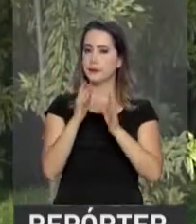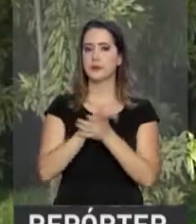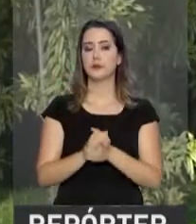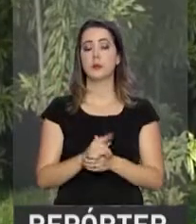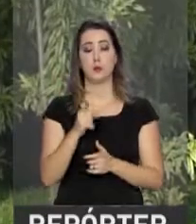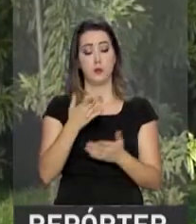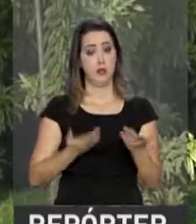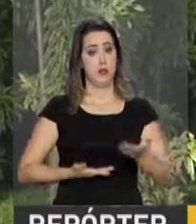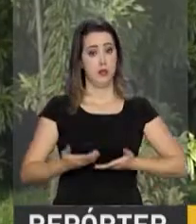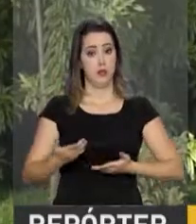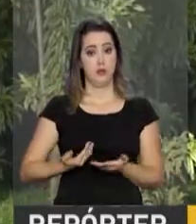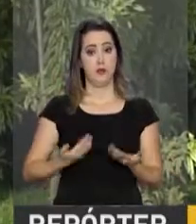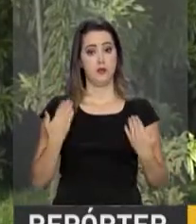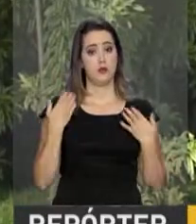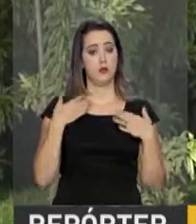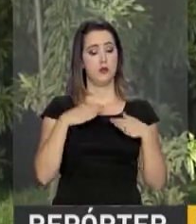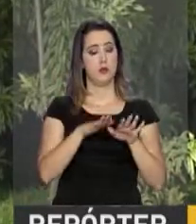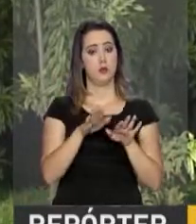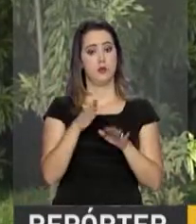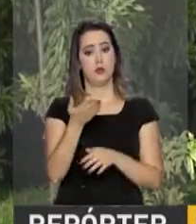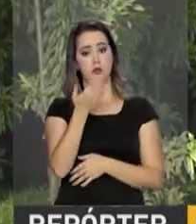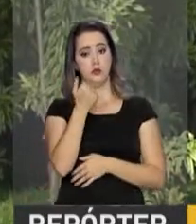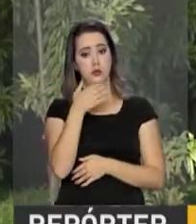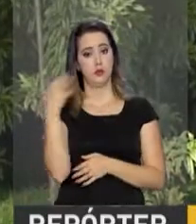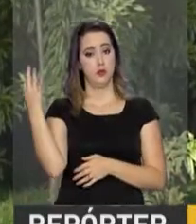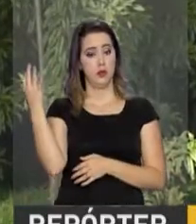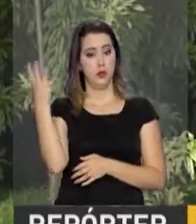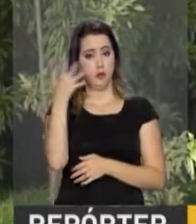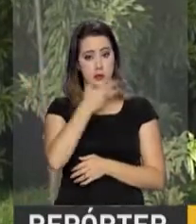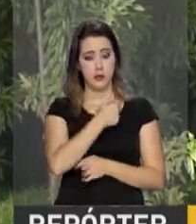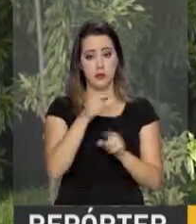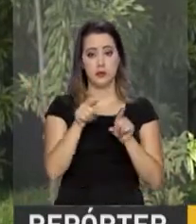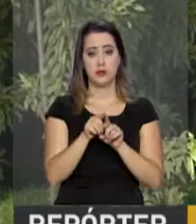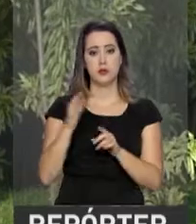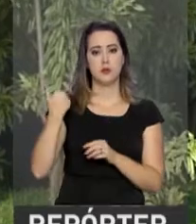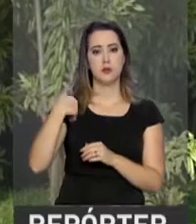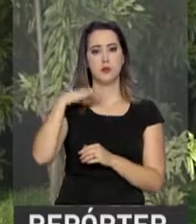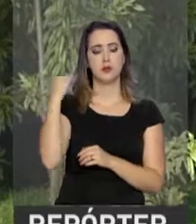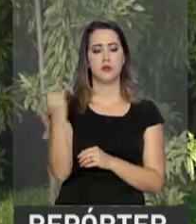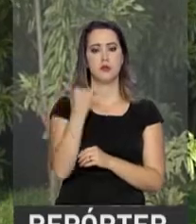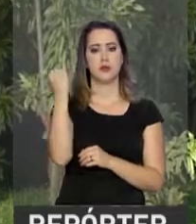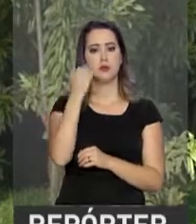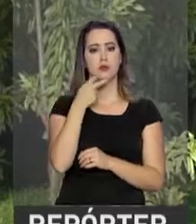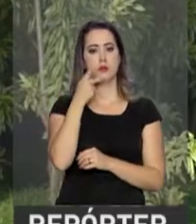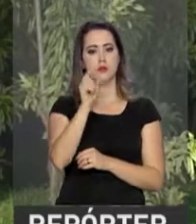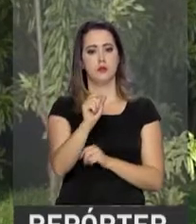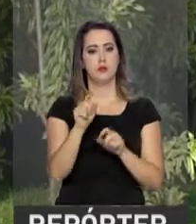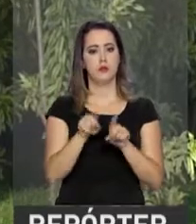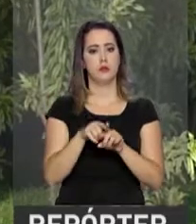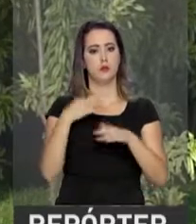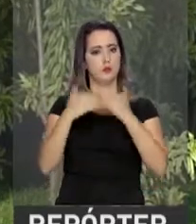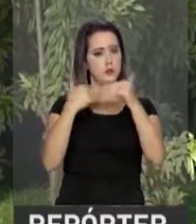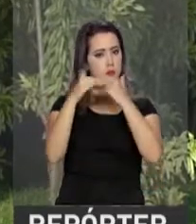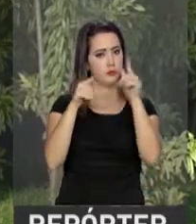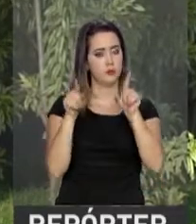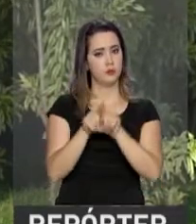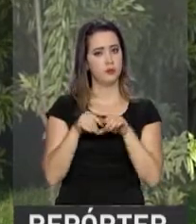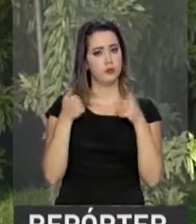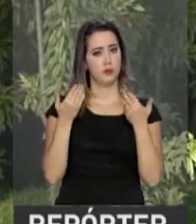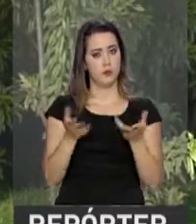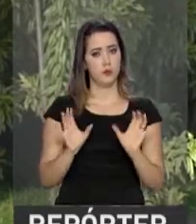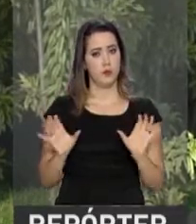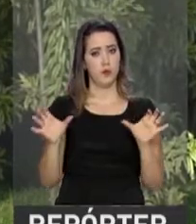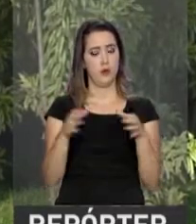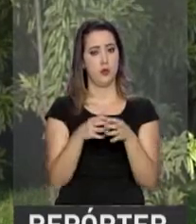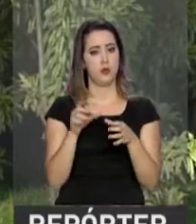serviços que inclui comércio alimentação e beleza é o que mais se destaca quando o assunto é crescimento nessa